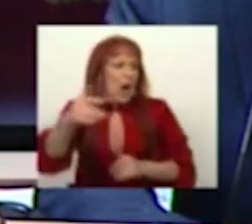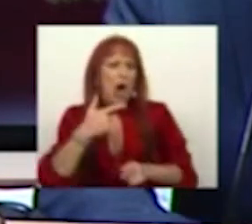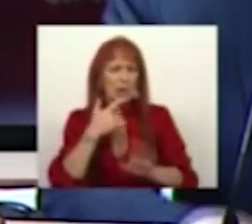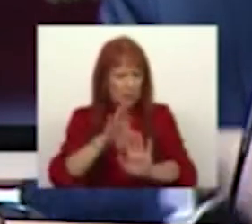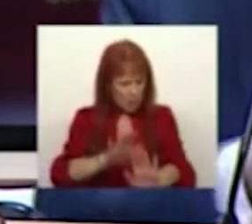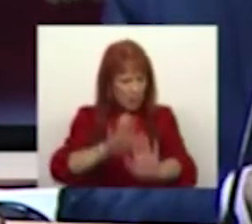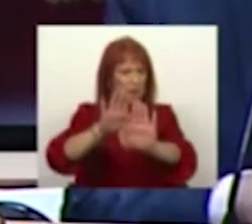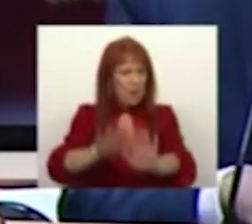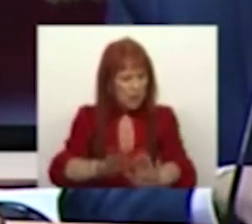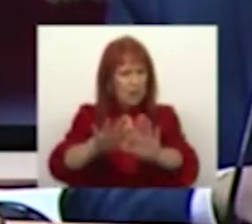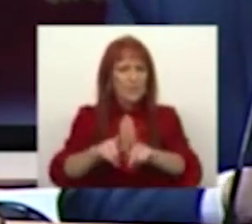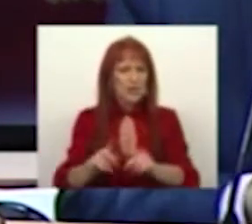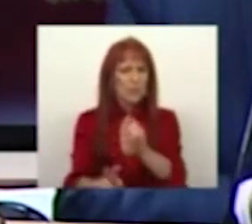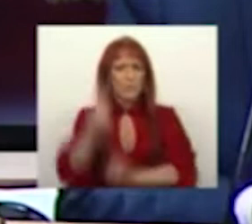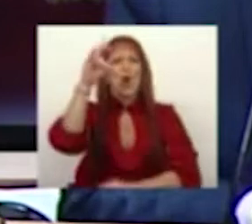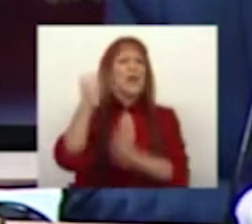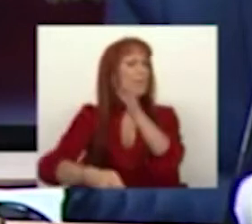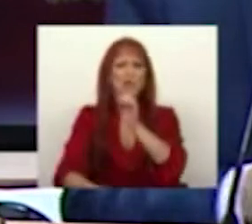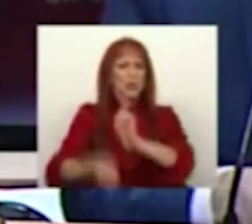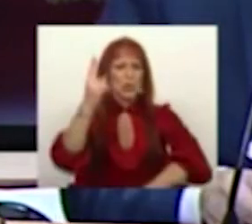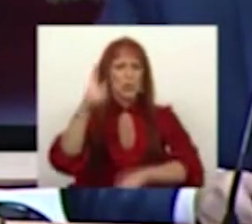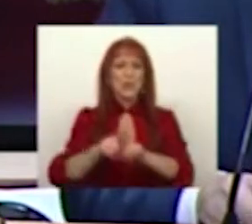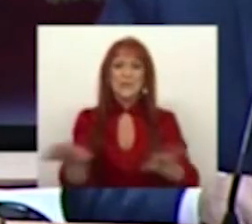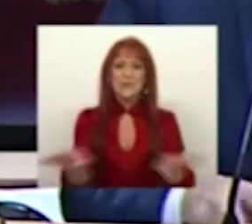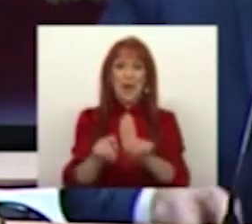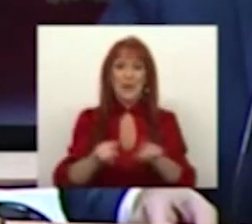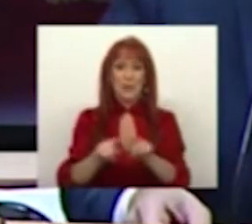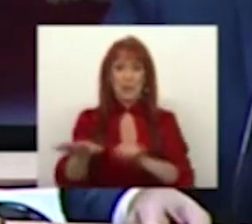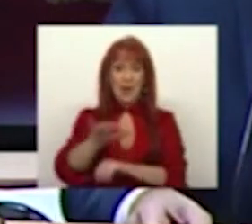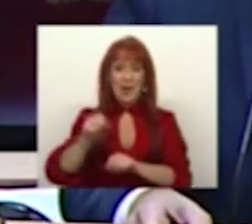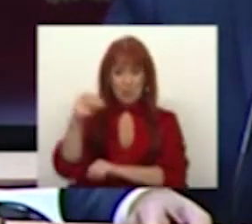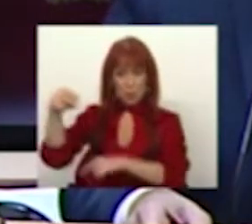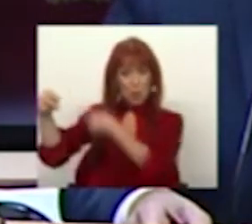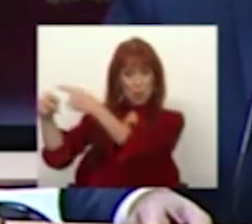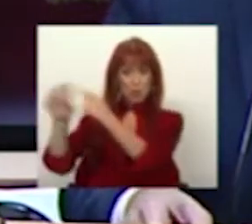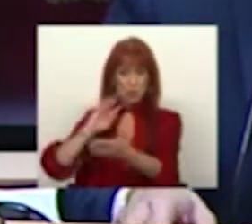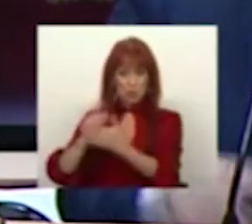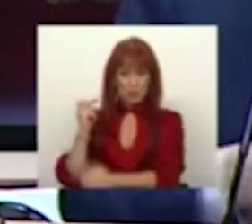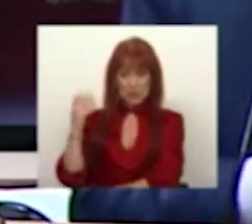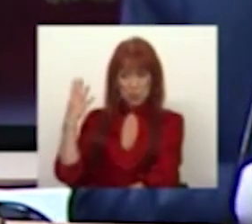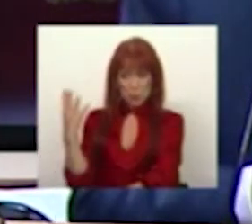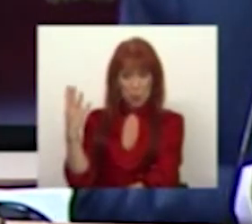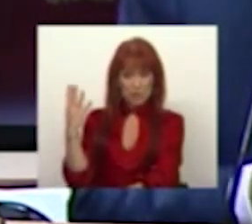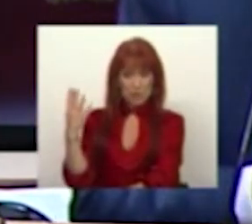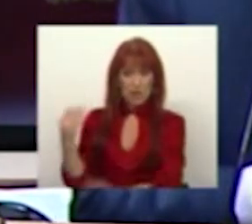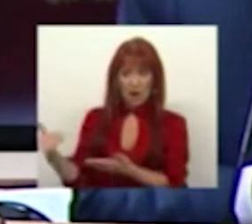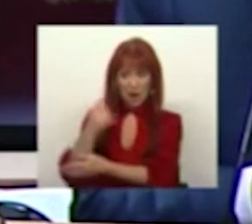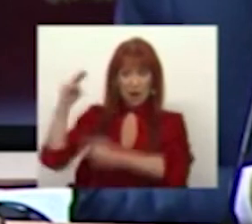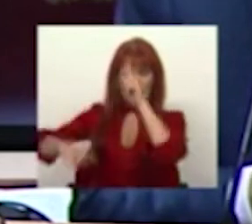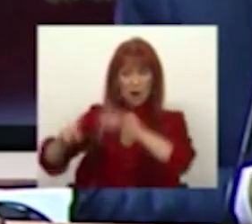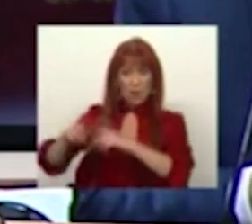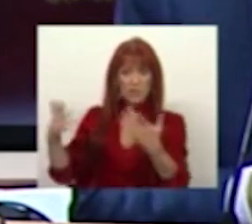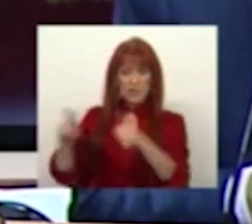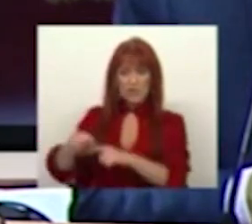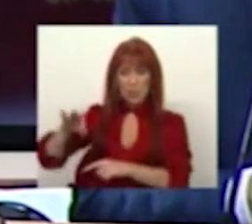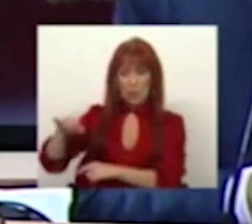a perna. Não subimos impostos. Enquanto no resto da área do euro, nos últimos 4 anos, a receita fiscal em